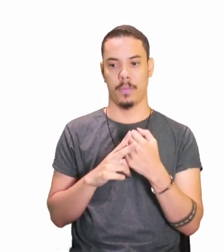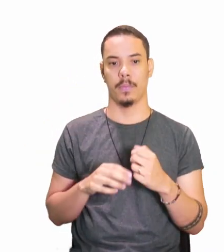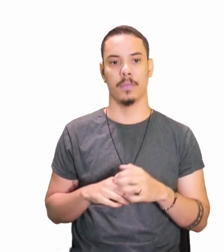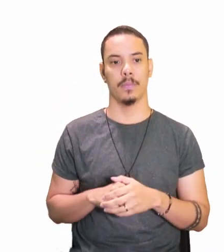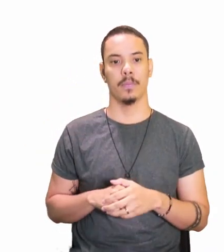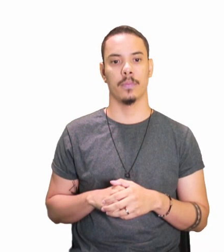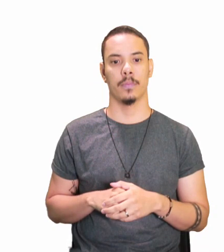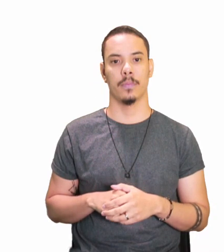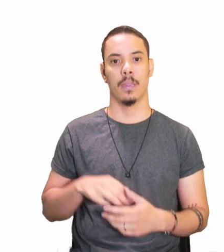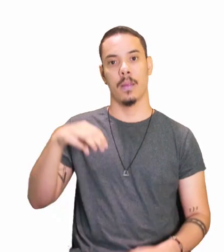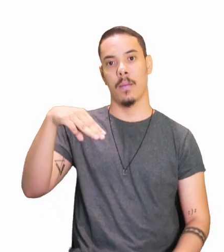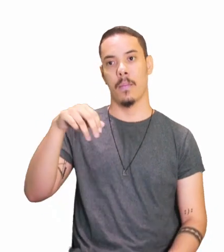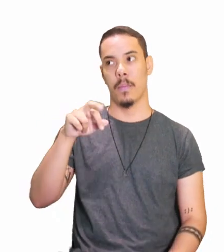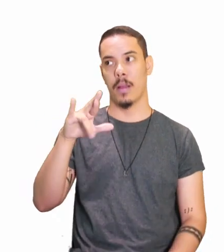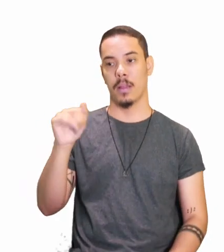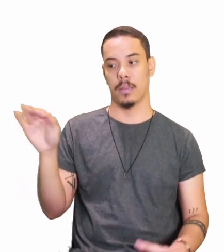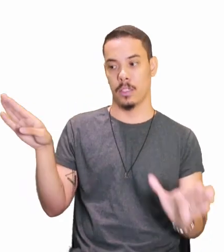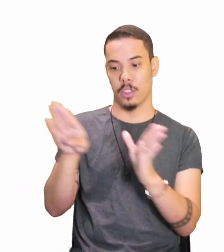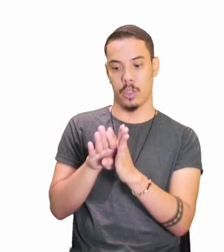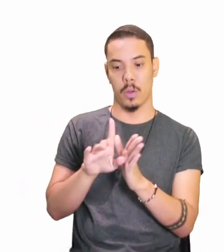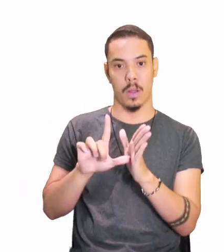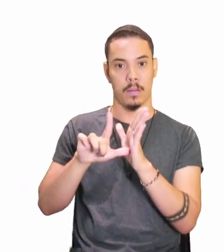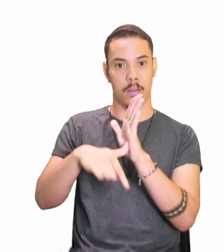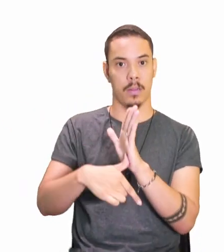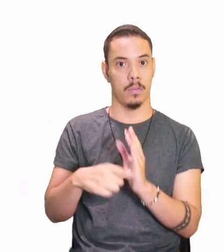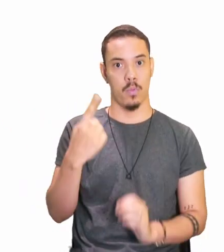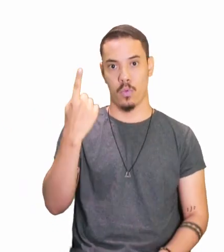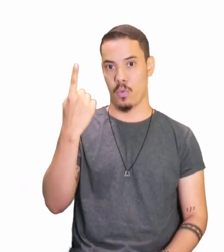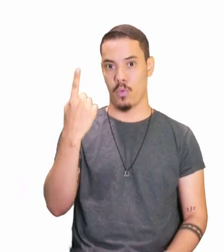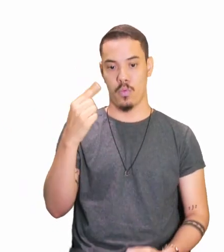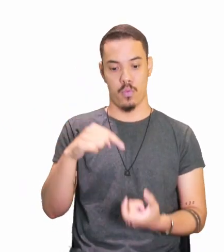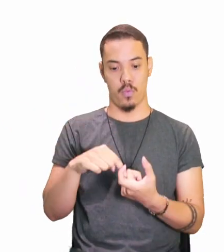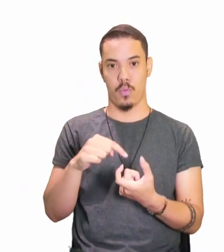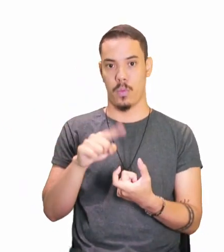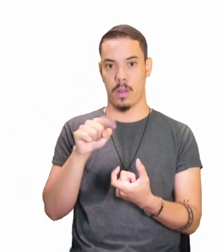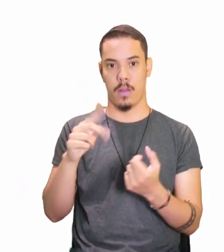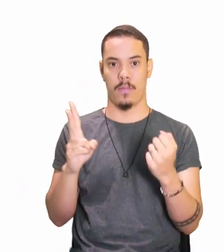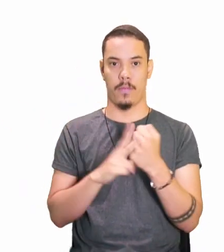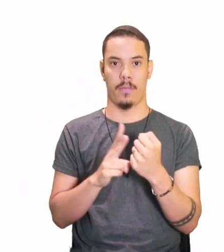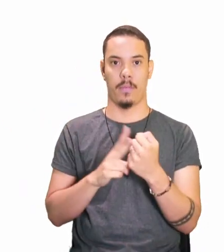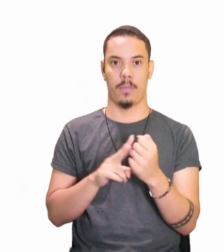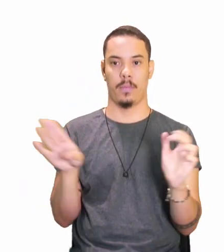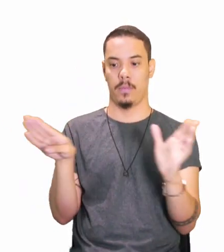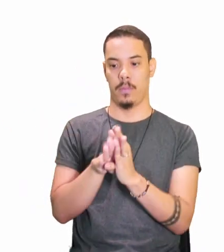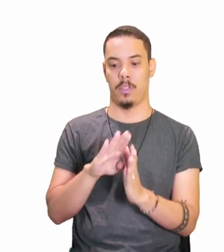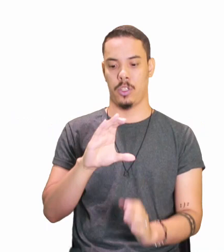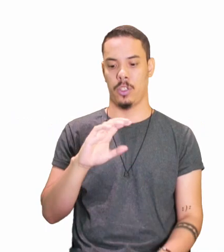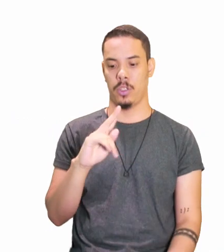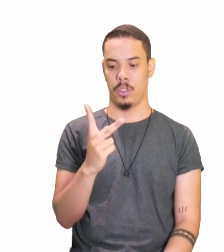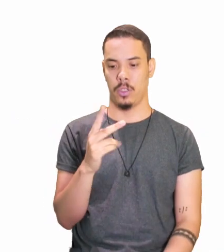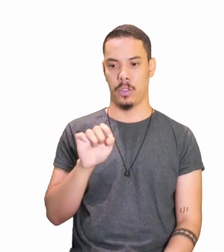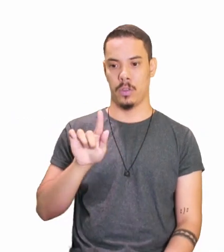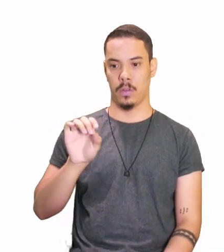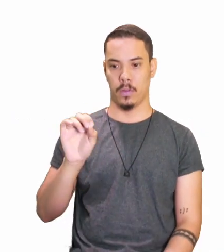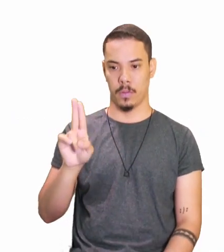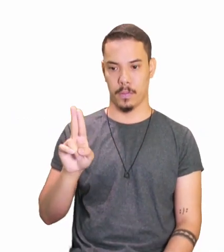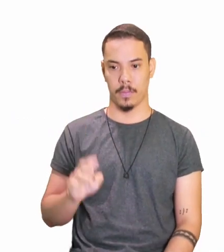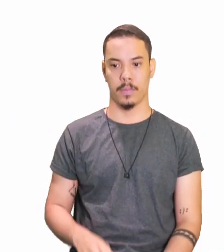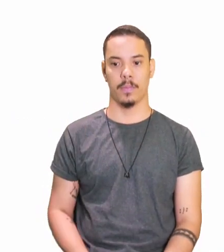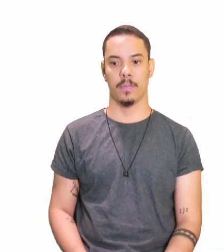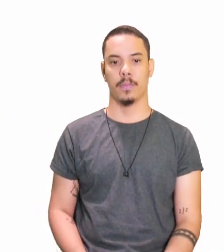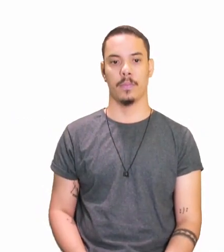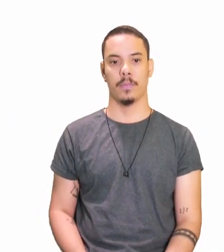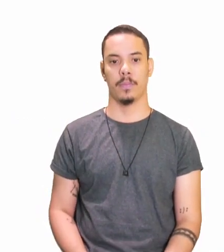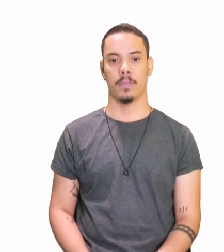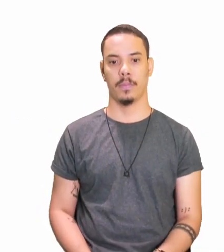Márcia chegou atrasada. Chegou, ó, só tem uma oração, o período é simples. Mas aqui eu tenho com